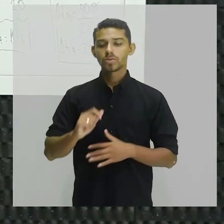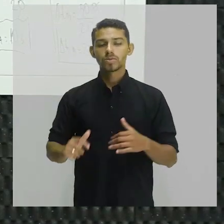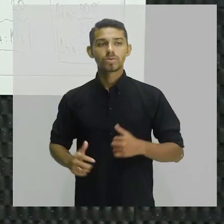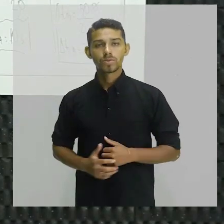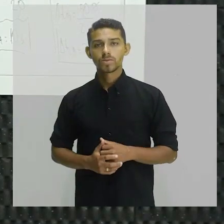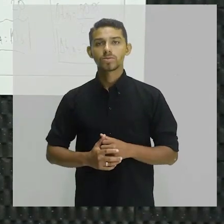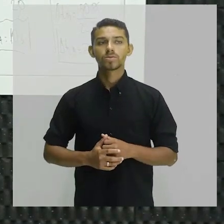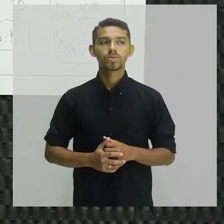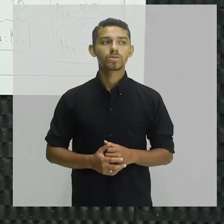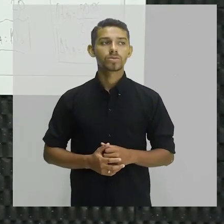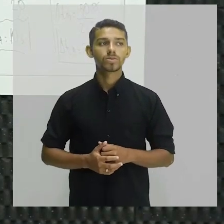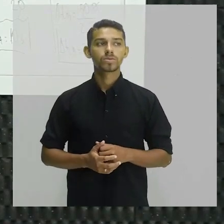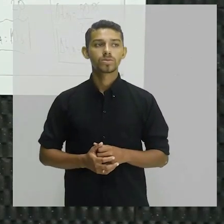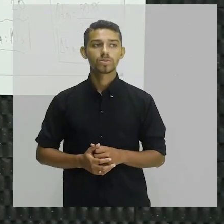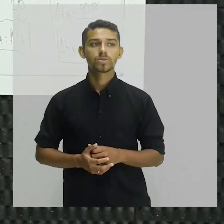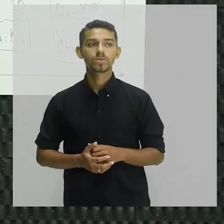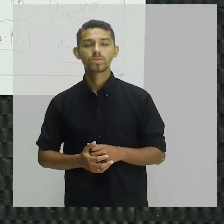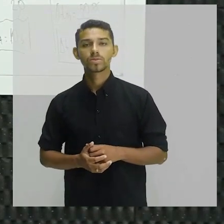seguinte, vamos lá.